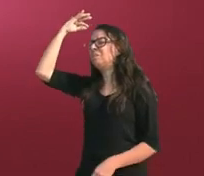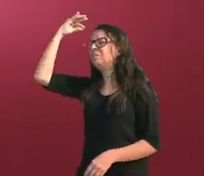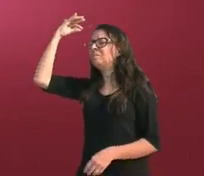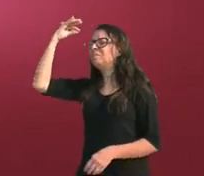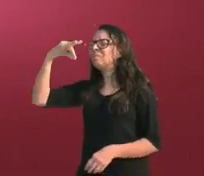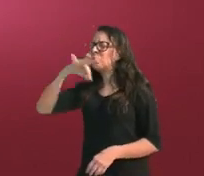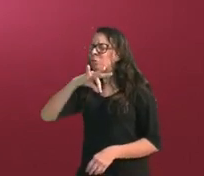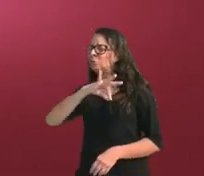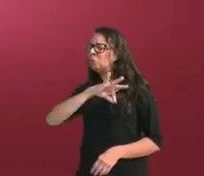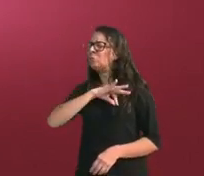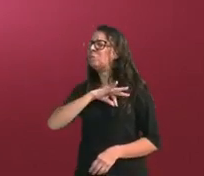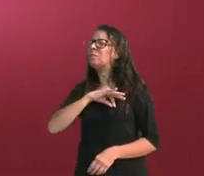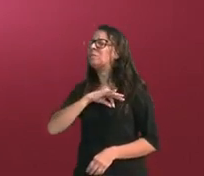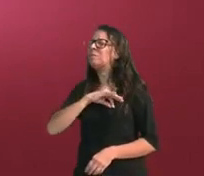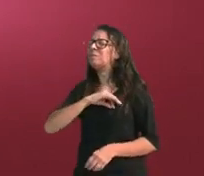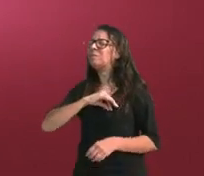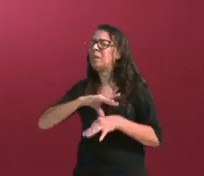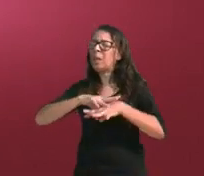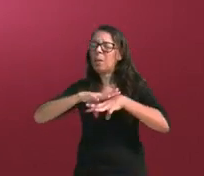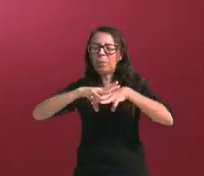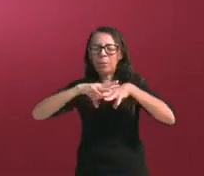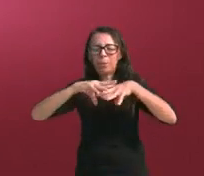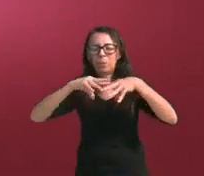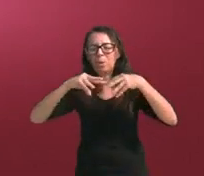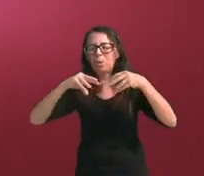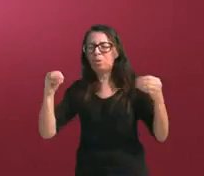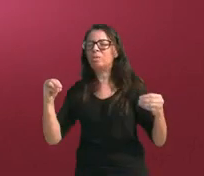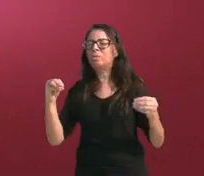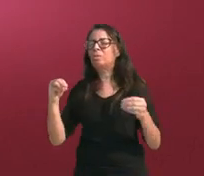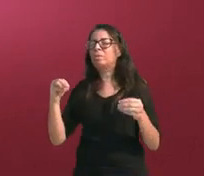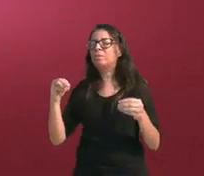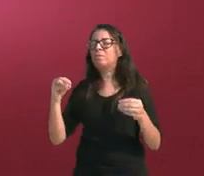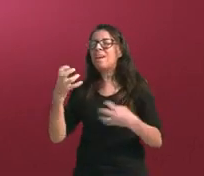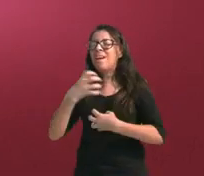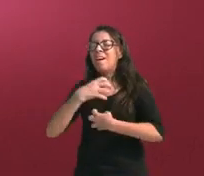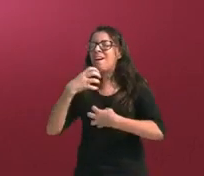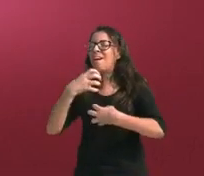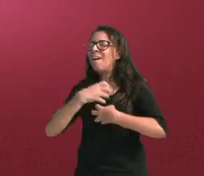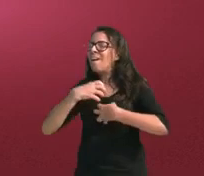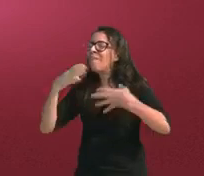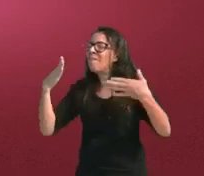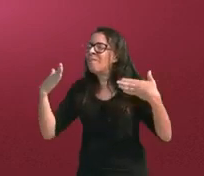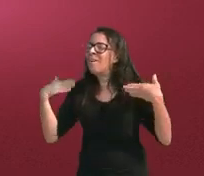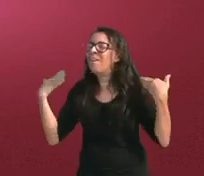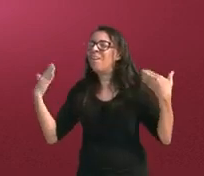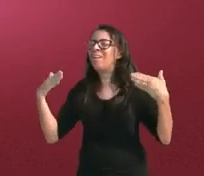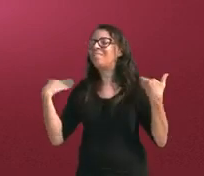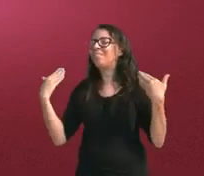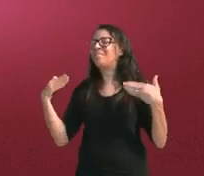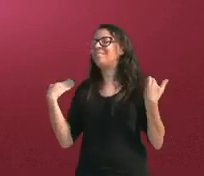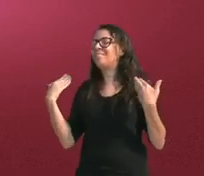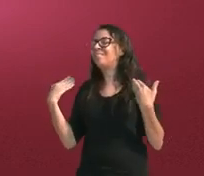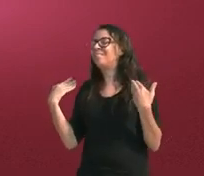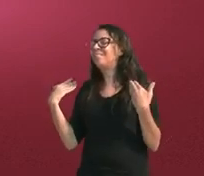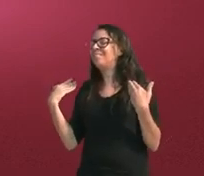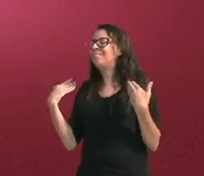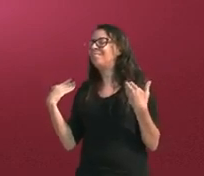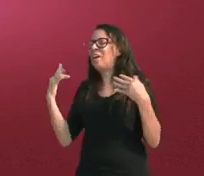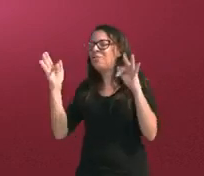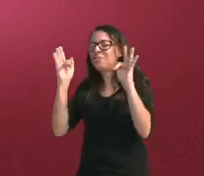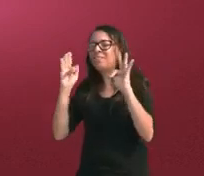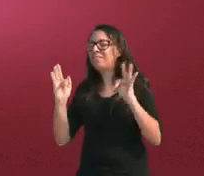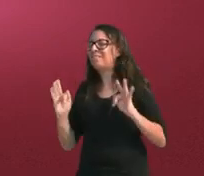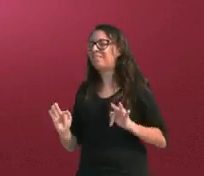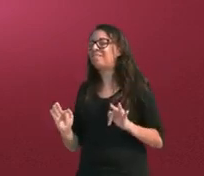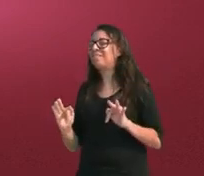que, Senhor, o Senhor venha nos ajudar a realizar através de nós aquilo que o Senhor pretende realizar